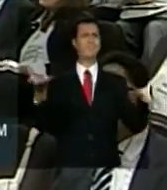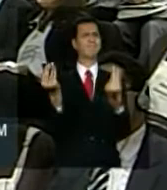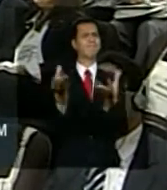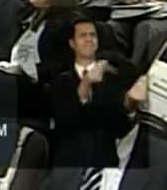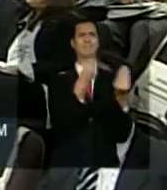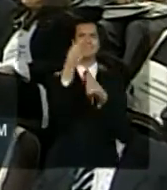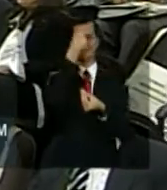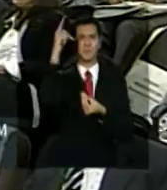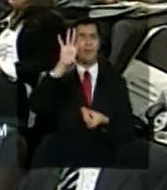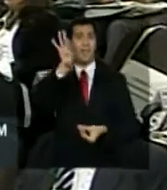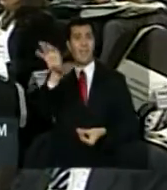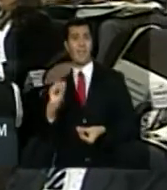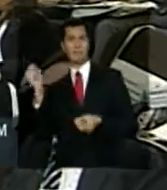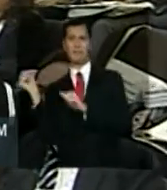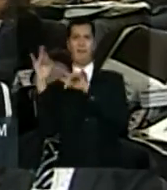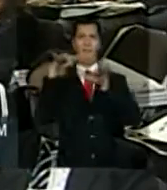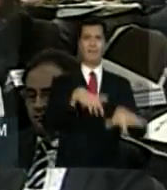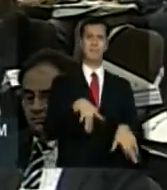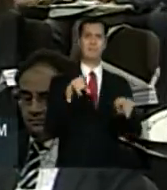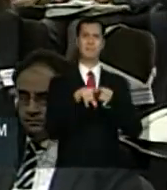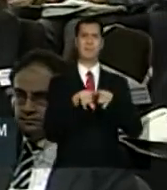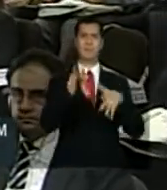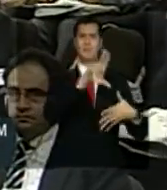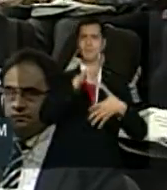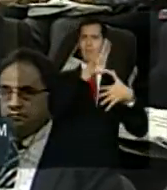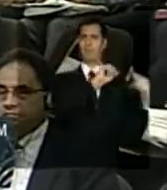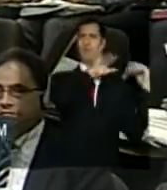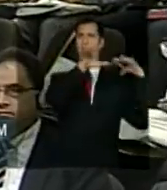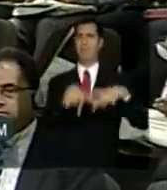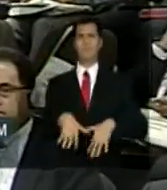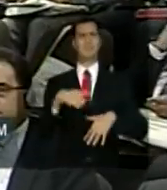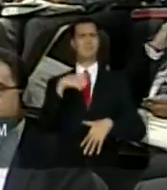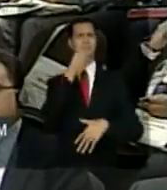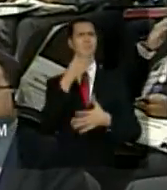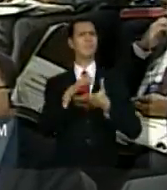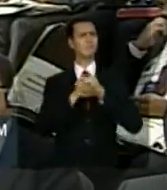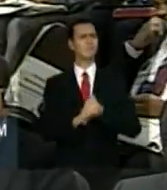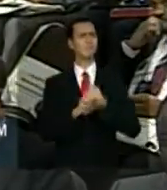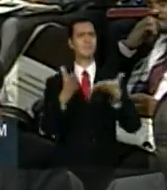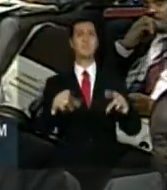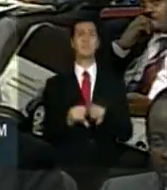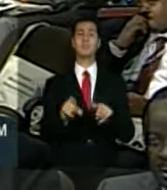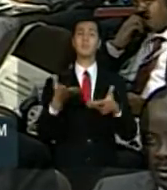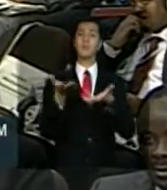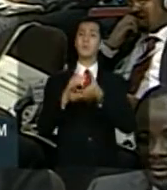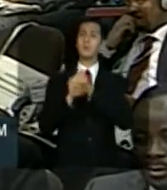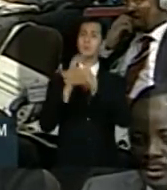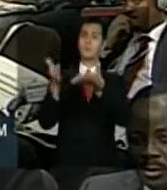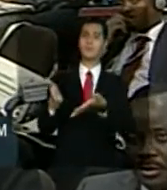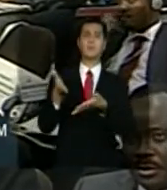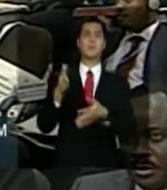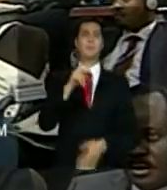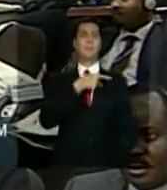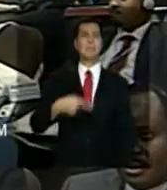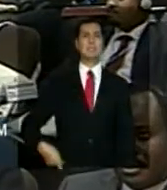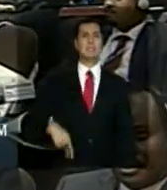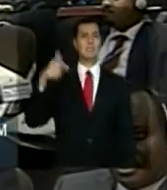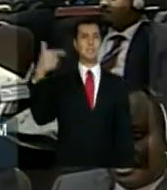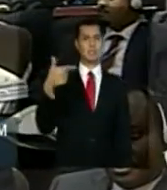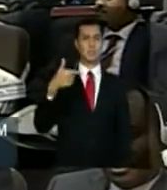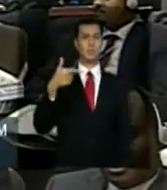Caribe queria saudar em particular o vice-presidente de Gana John marama com quem me encontrei recentemente em